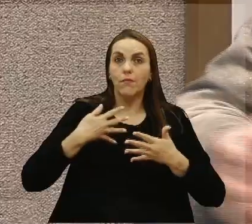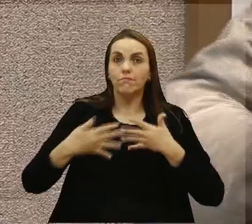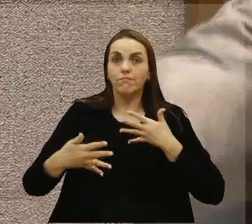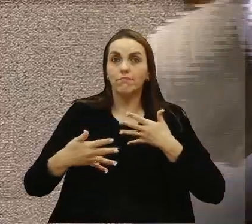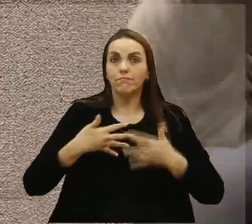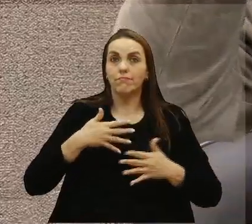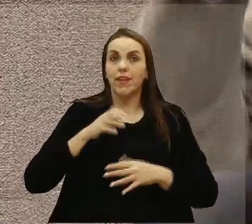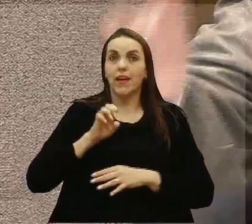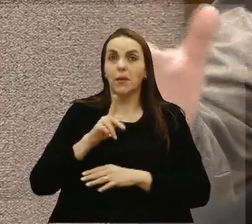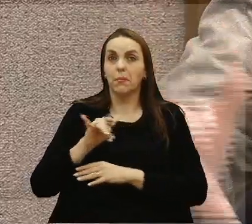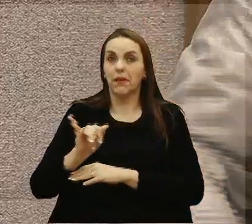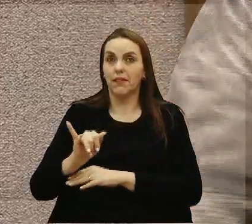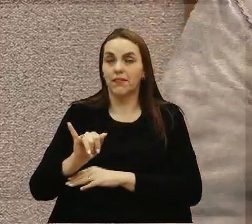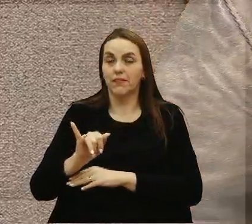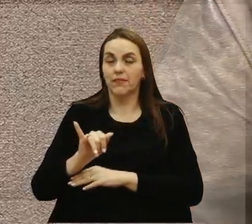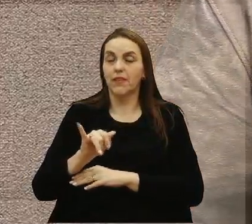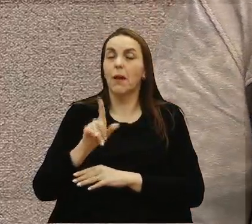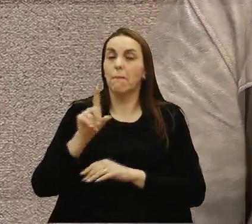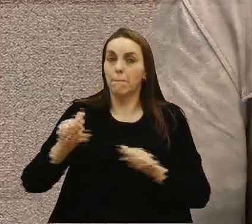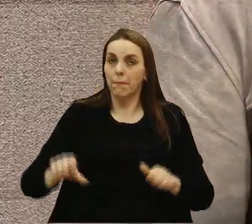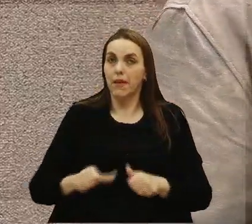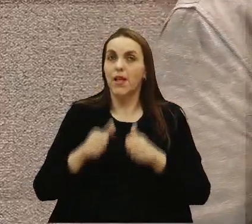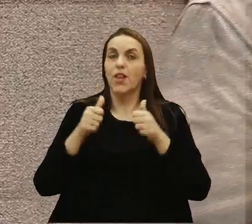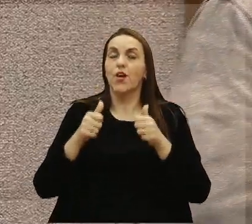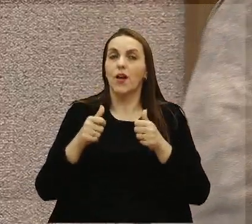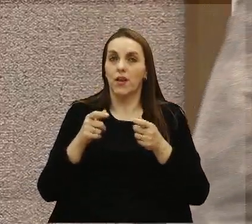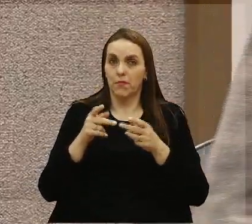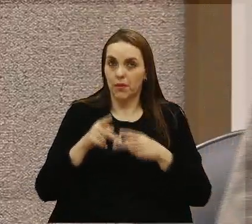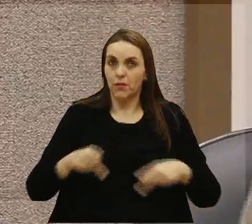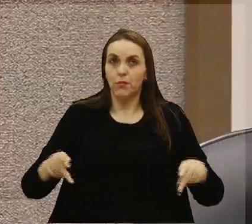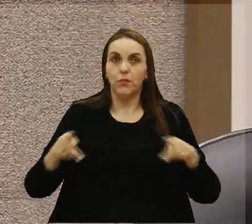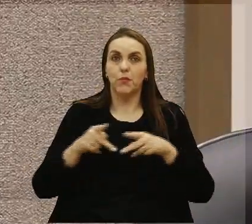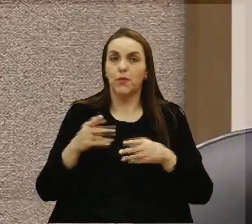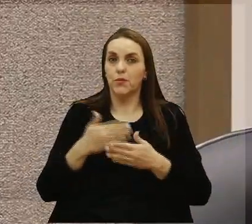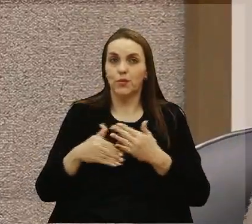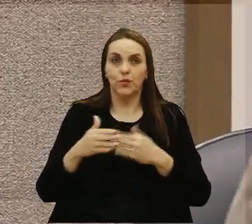melhore e torne mais atrativo a todos os nossos munícipes. Obrigado.